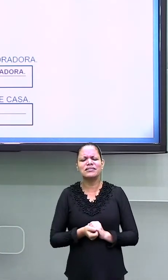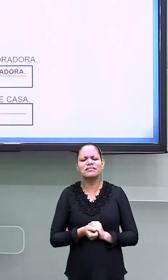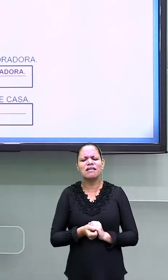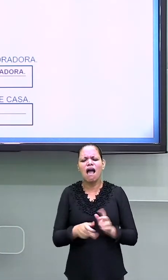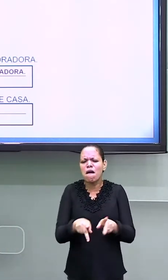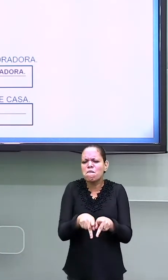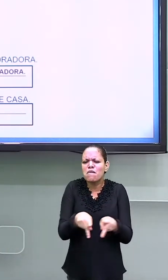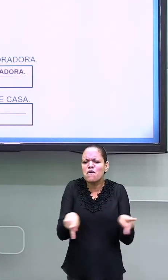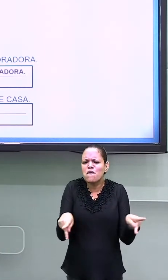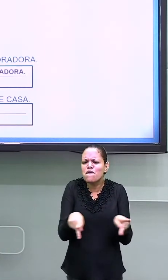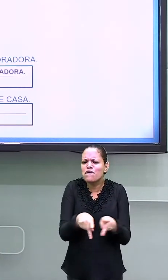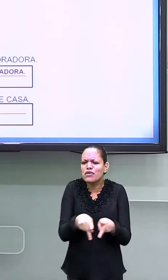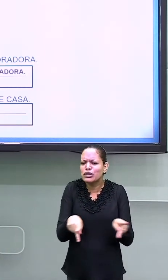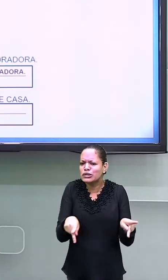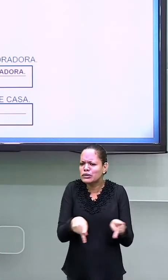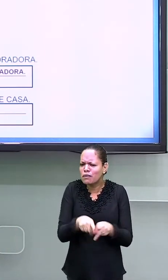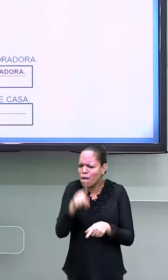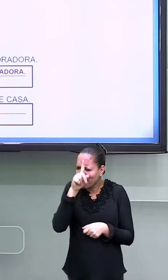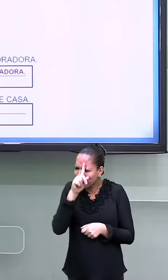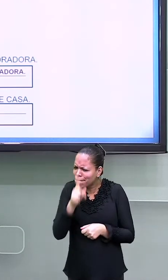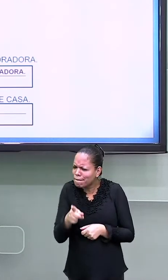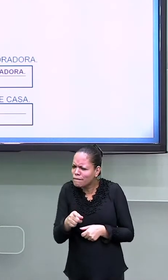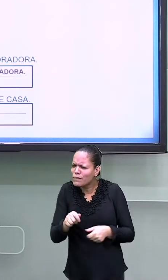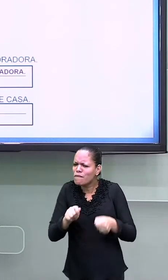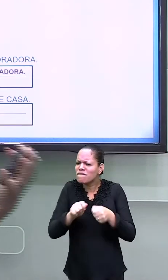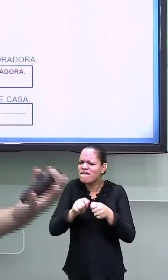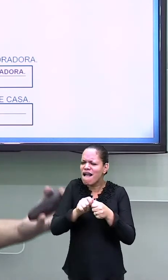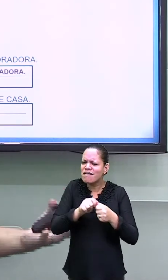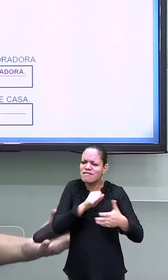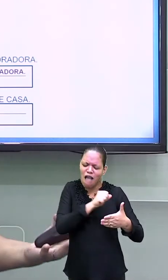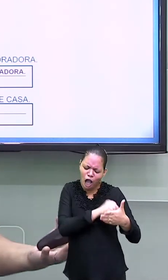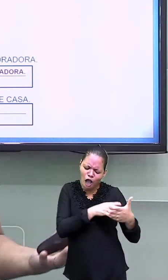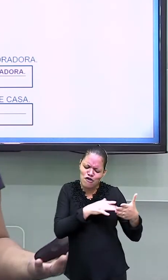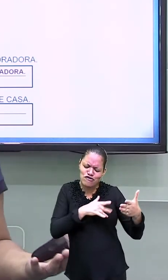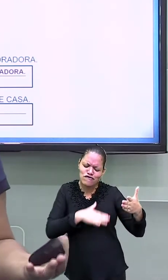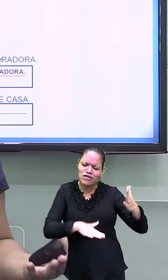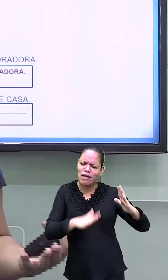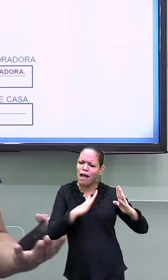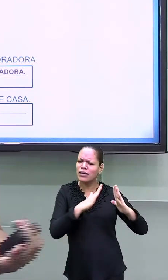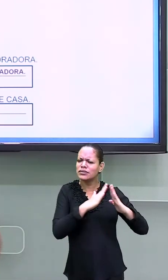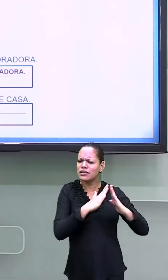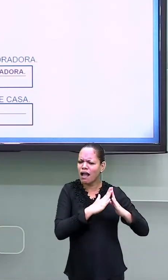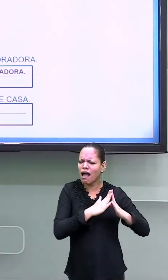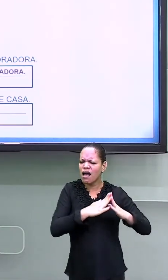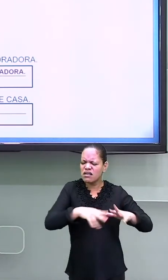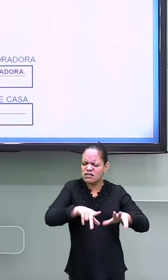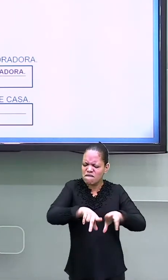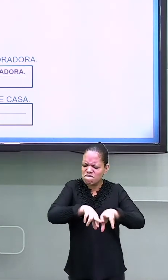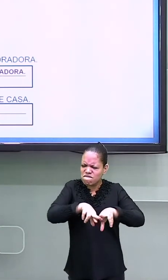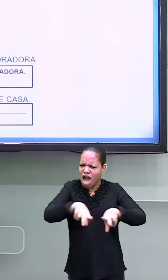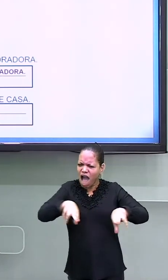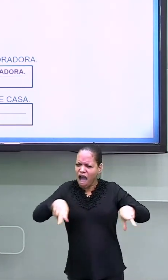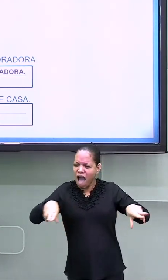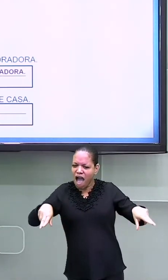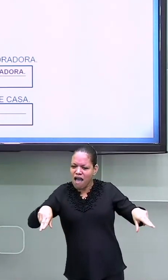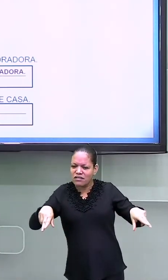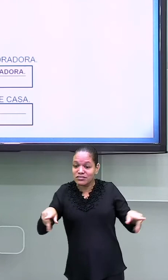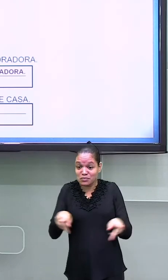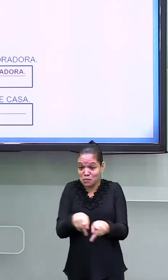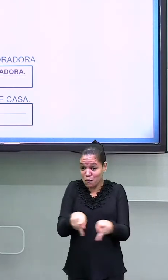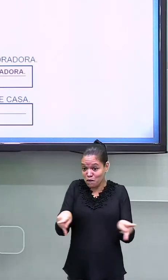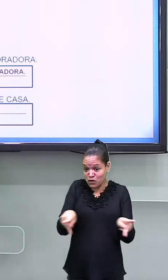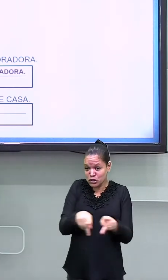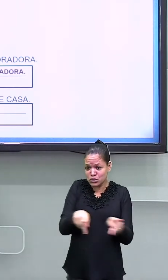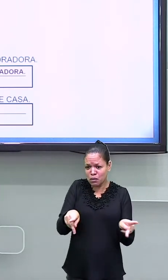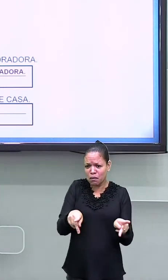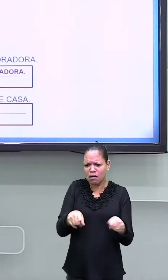dando aula, sim, de forma remota. Então, são várias professoras que estão trabalhando dessa maneira. Então, essa professora